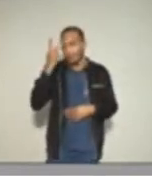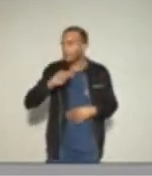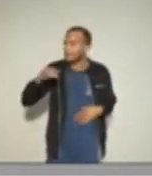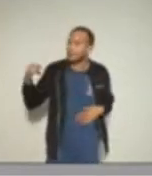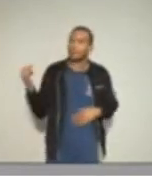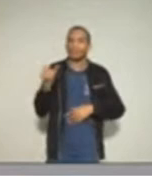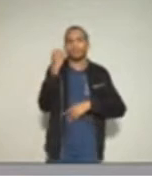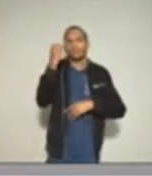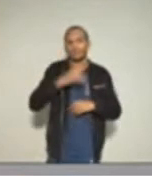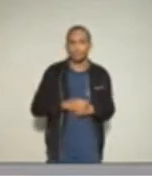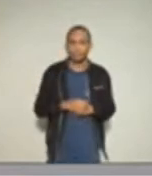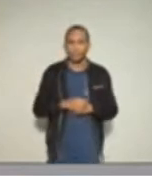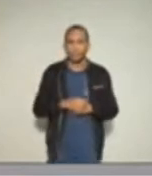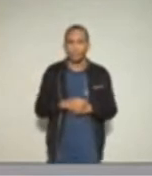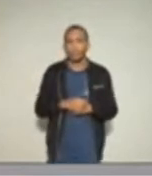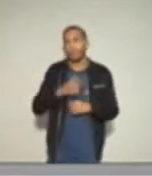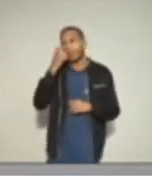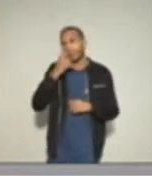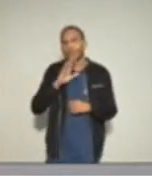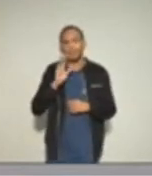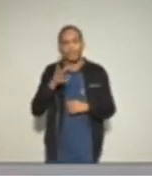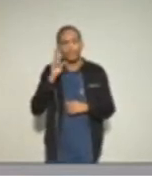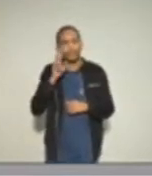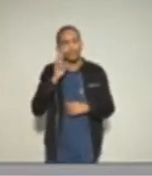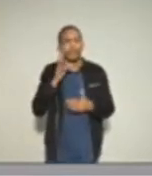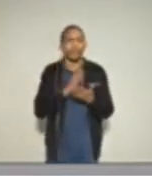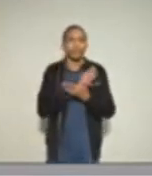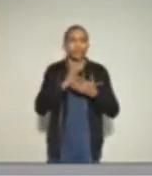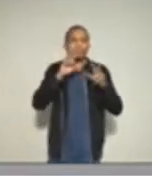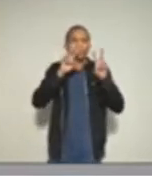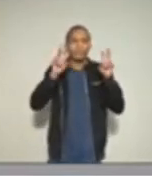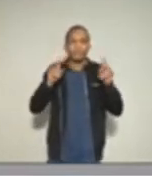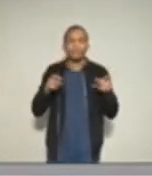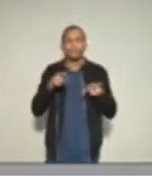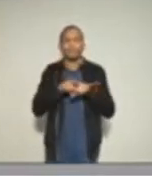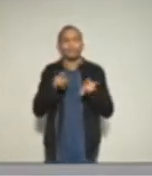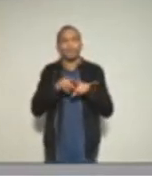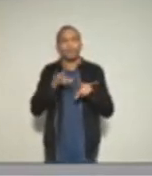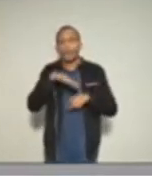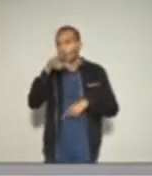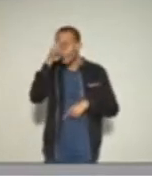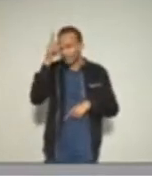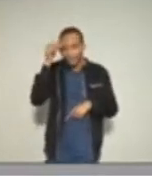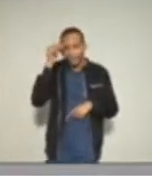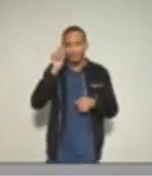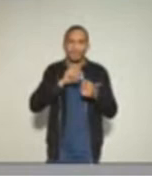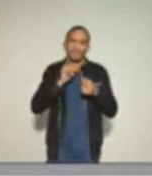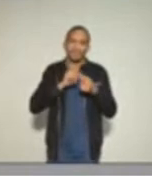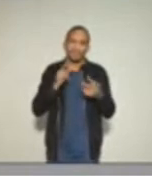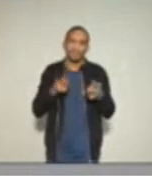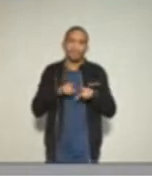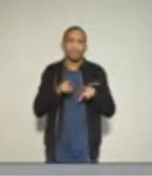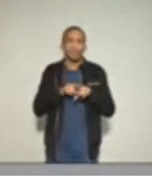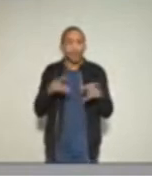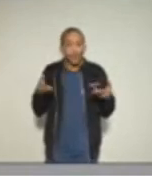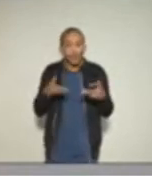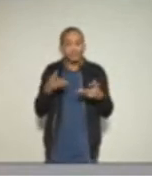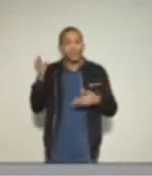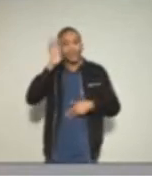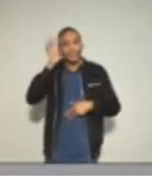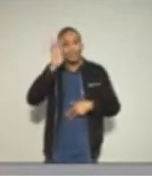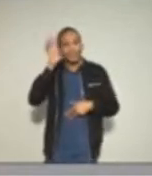fundamental. Eu já vi algumas matérias falando que está definido o que a prefeitura vai fazer. Eu estou aqui afirmando, hoje, na